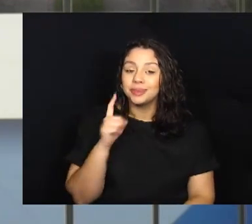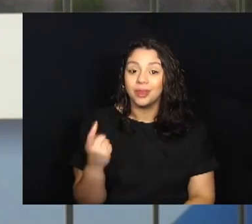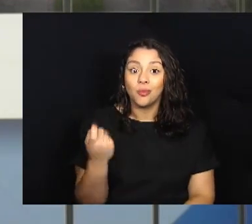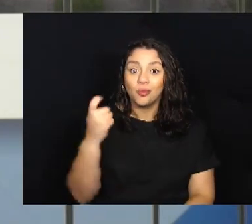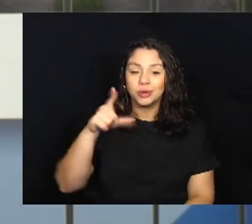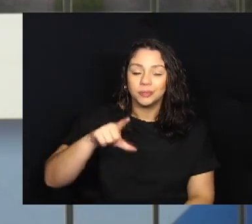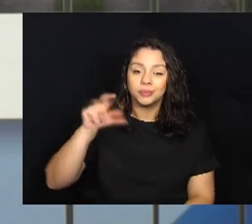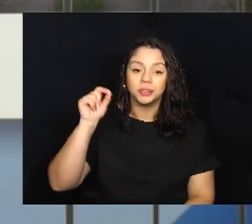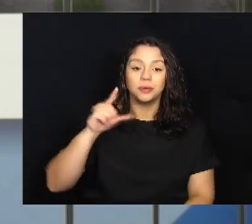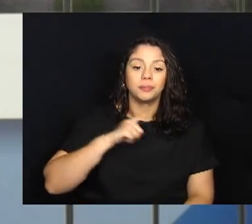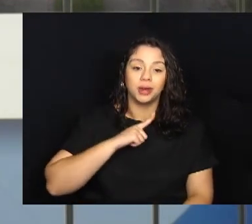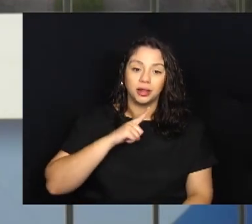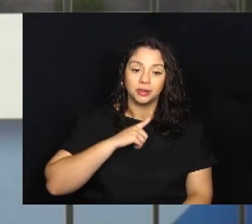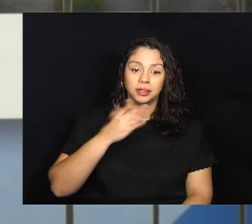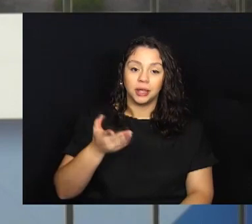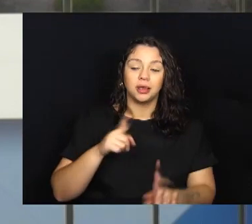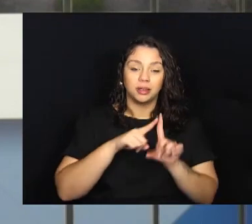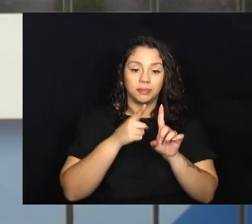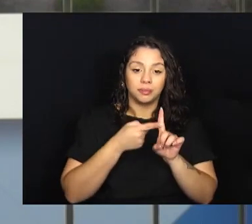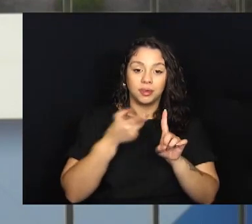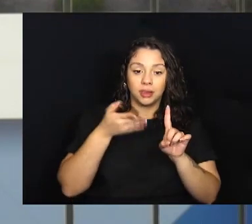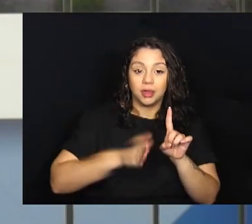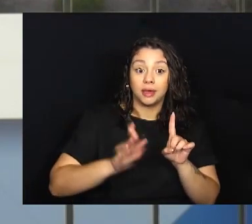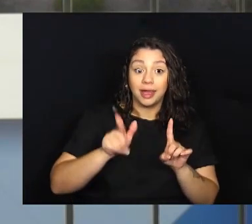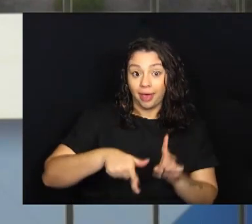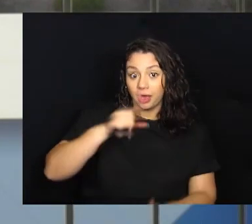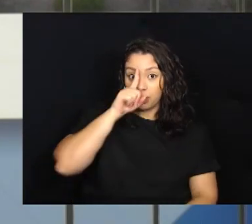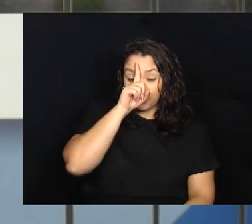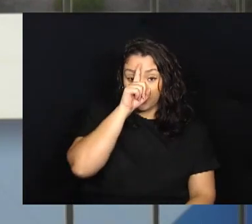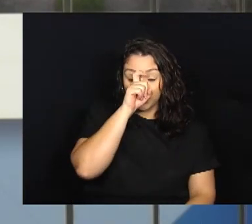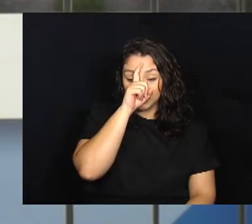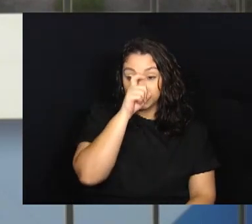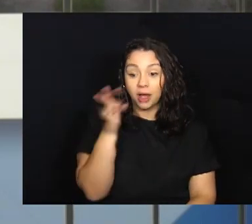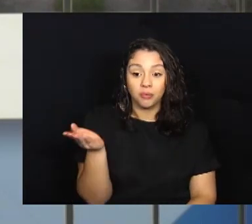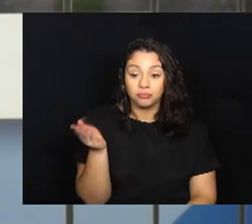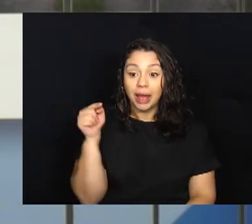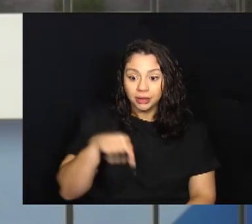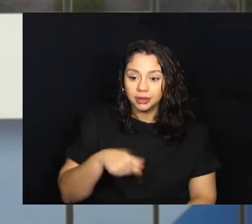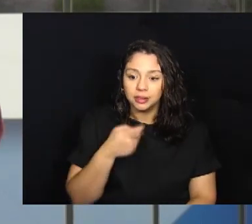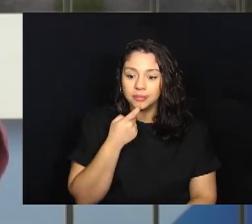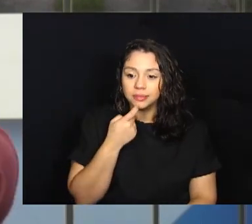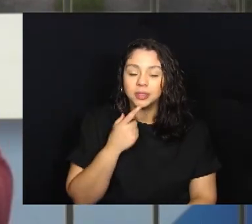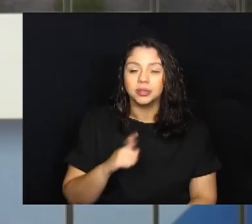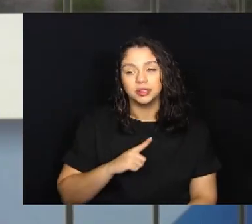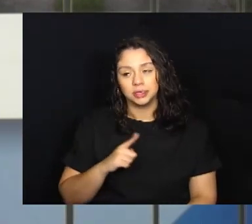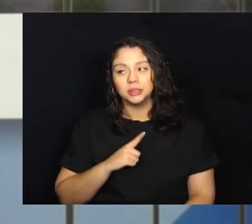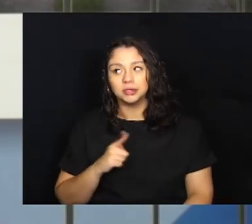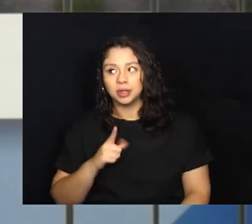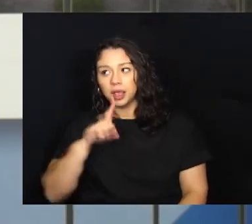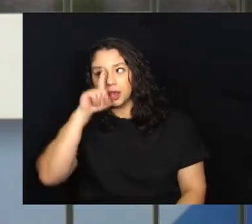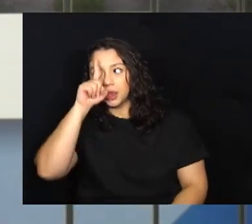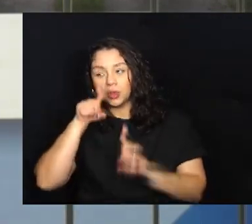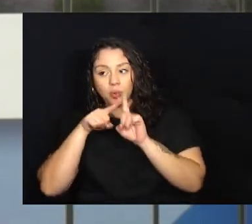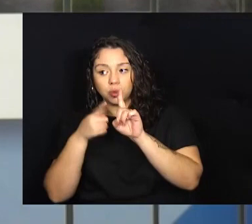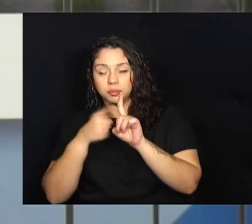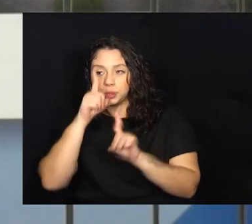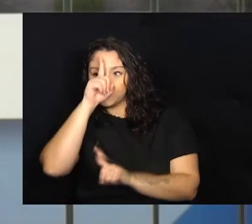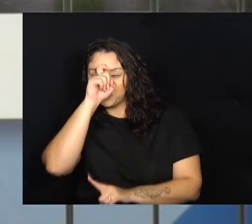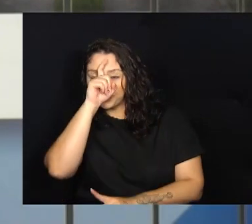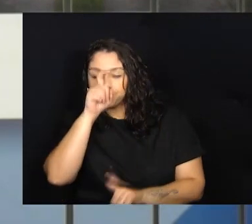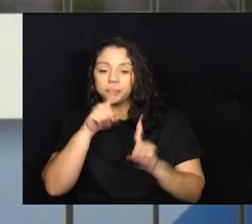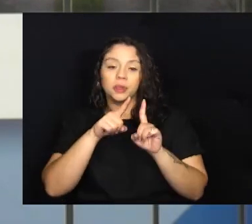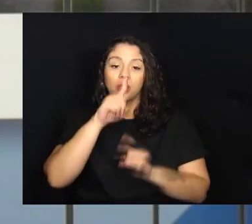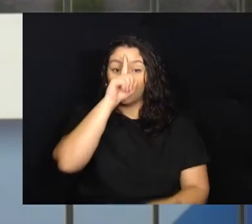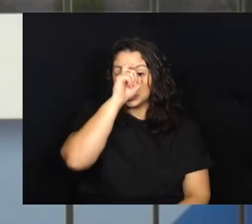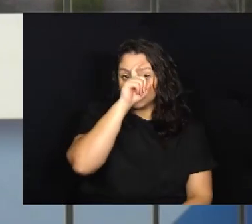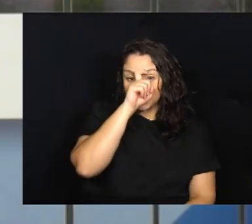mulher ter o seu parto é o hospital. Né, em Campinas. Tem a maternidade, o Hospital da PUC e o Hospital da Unicamp.